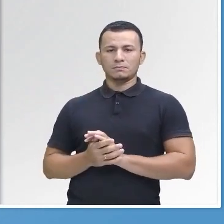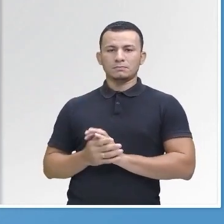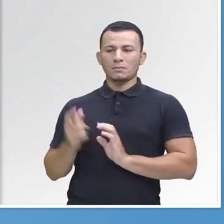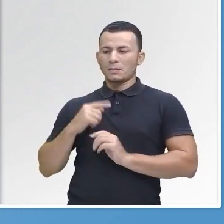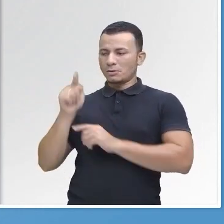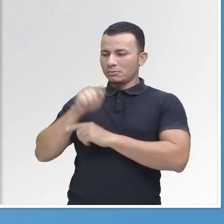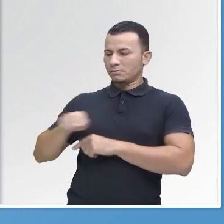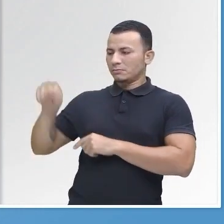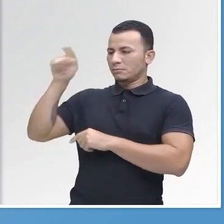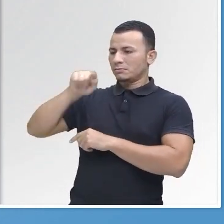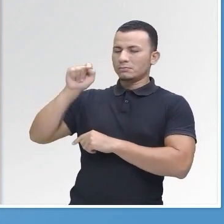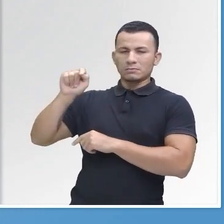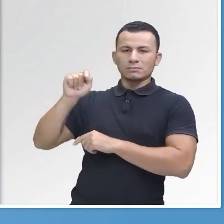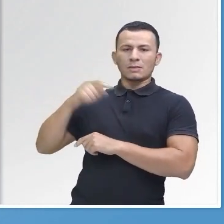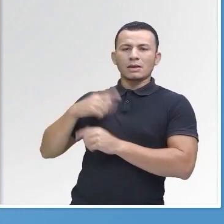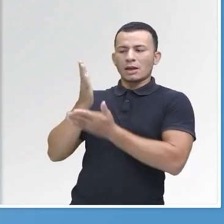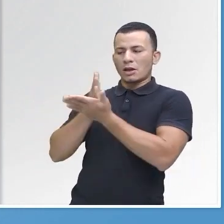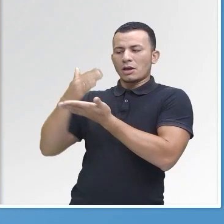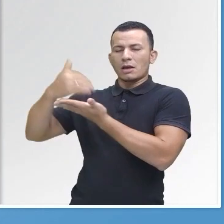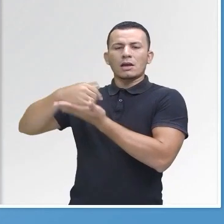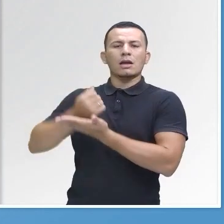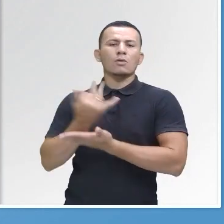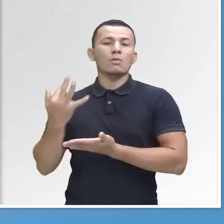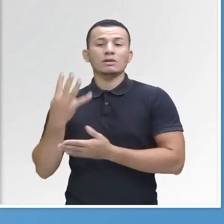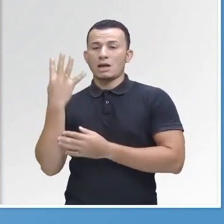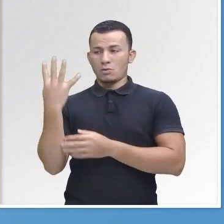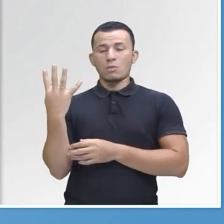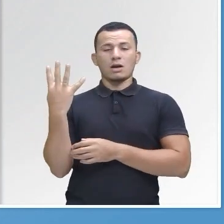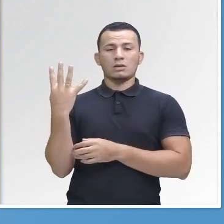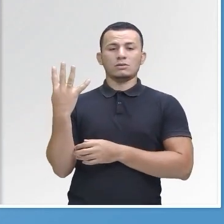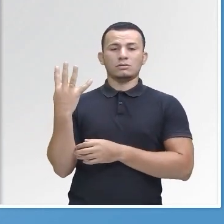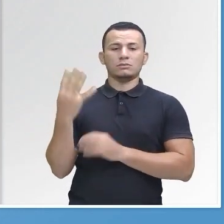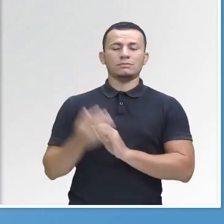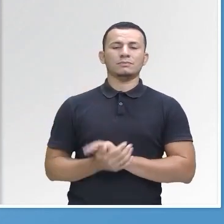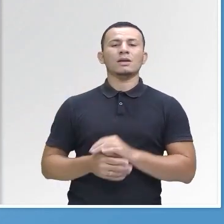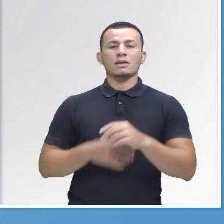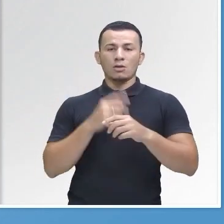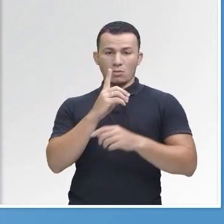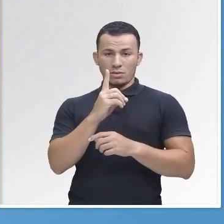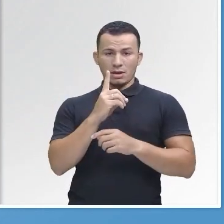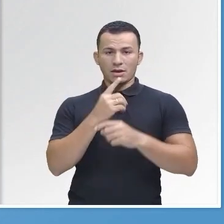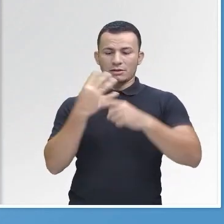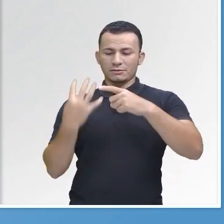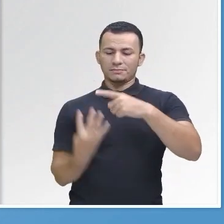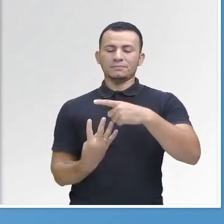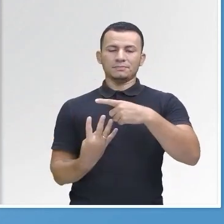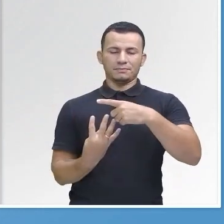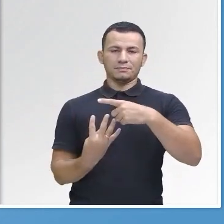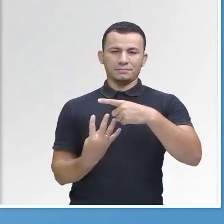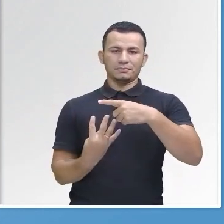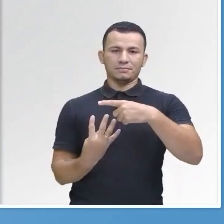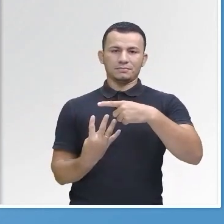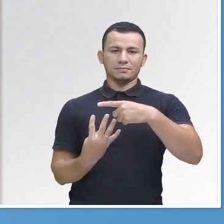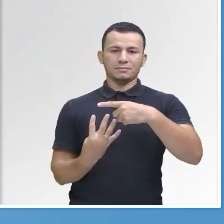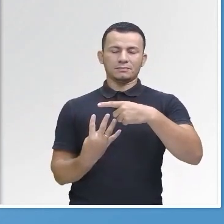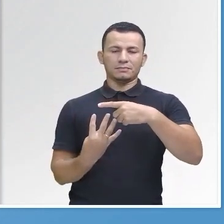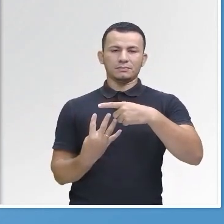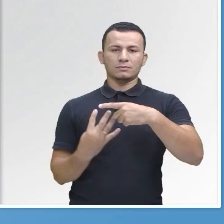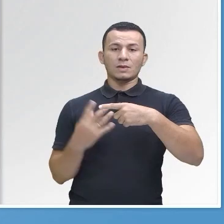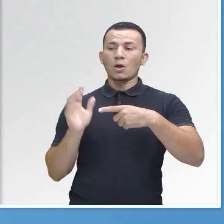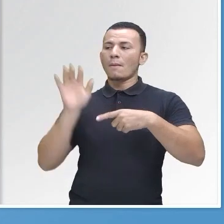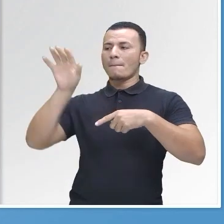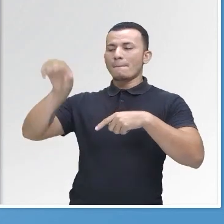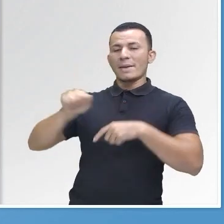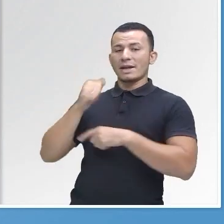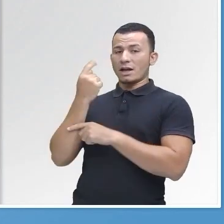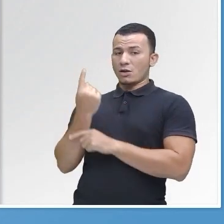quantas partes? 4 partes, professor. Então, o denominador é 4. E aí eu utilizo uma. Bom, se eu